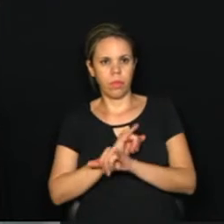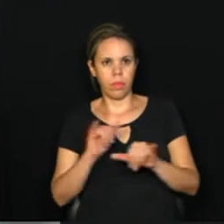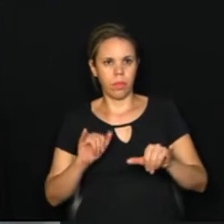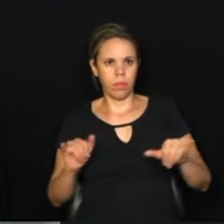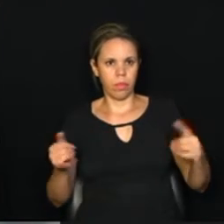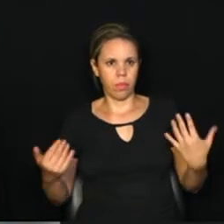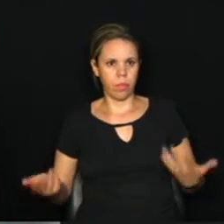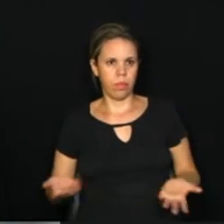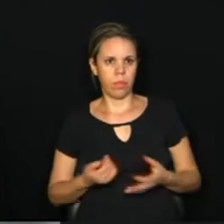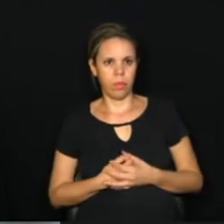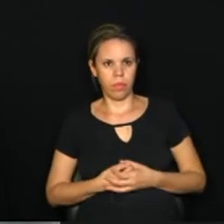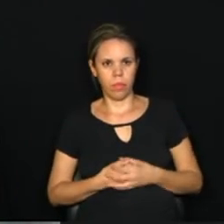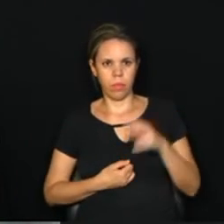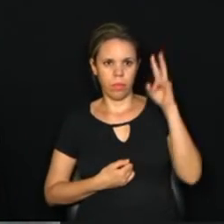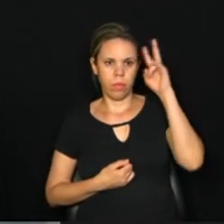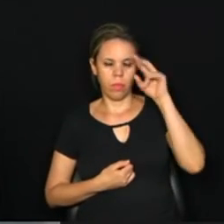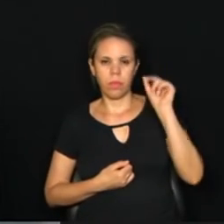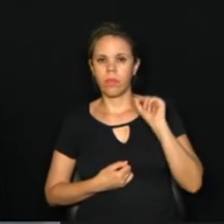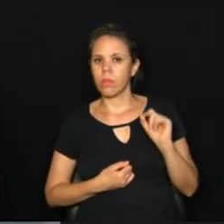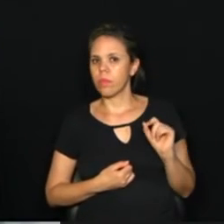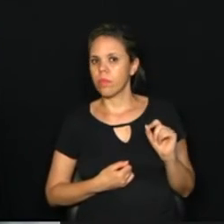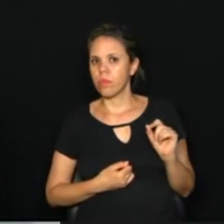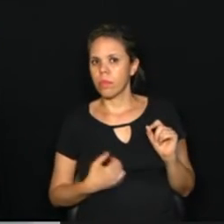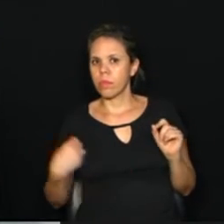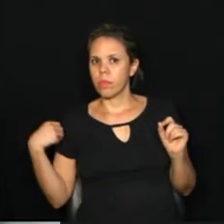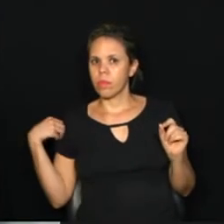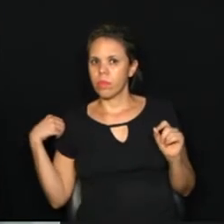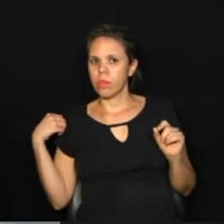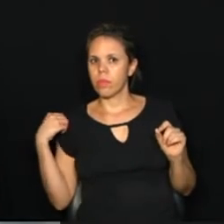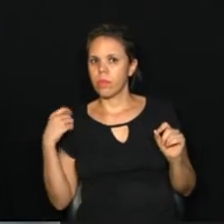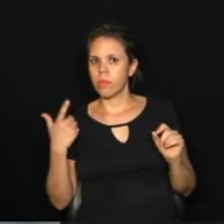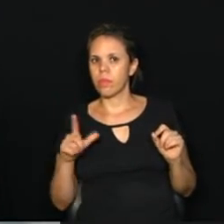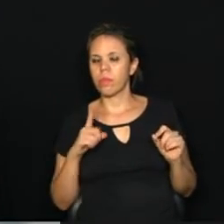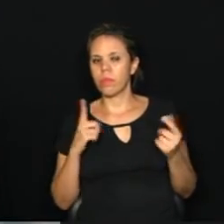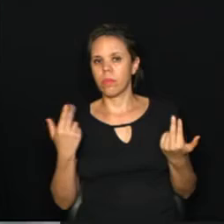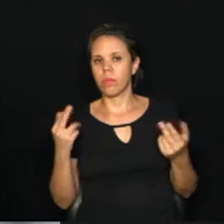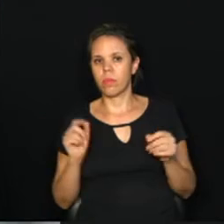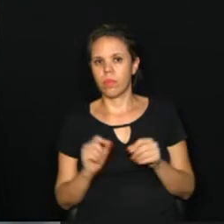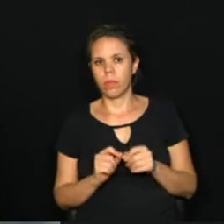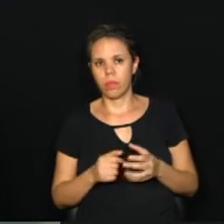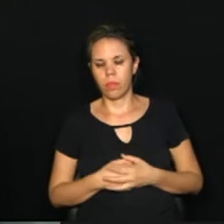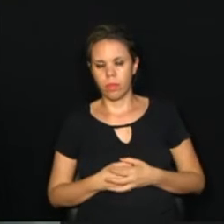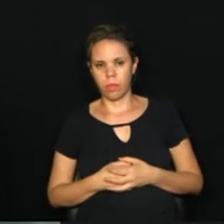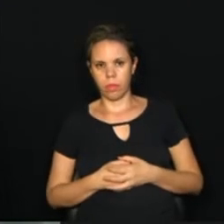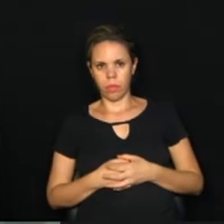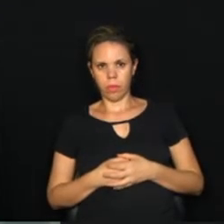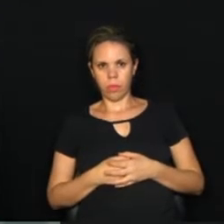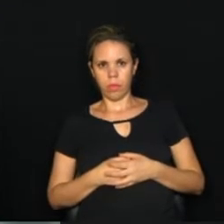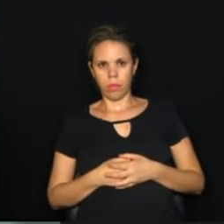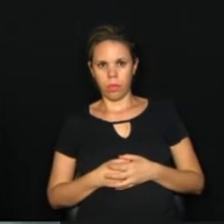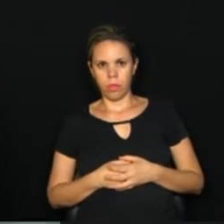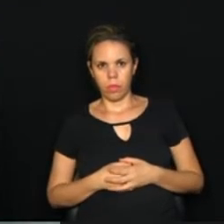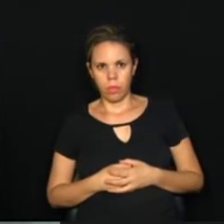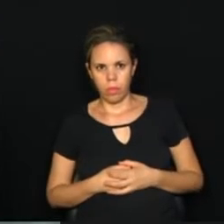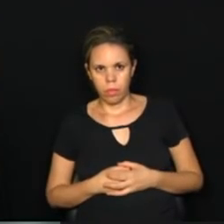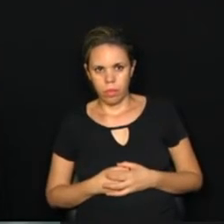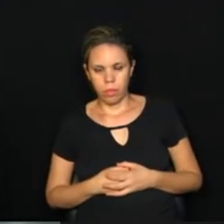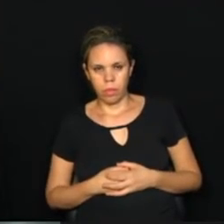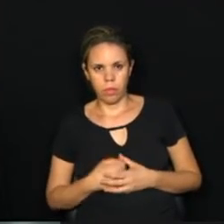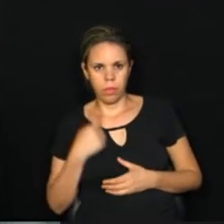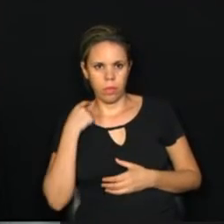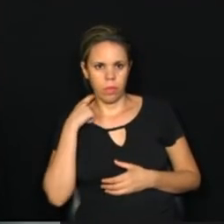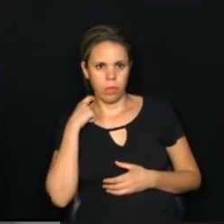mas não me lembro de outra que tenha sido feita. Ela consiste no seguinte: nós